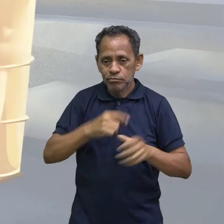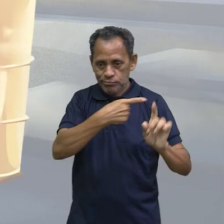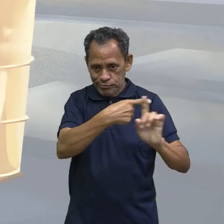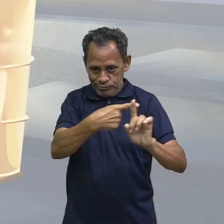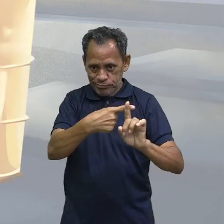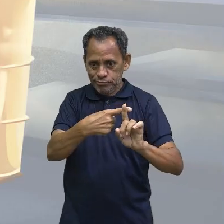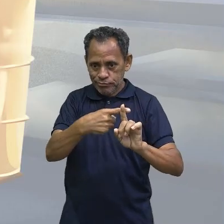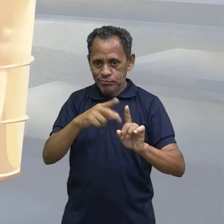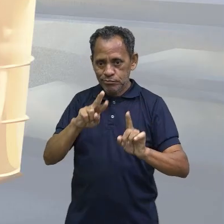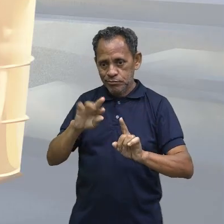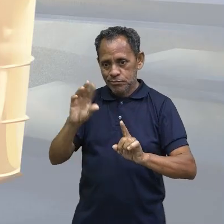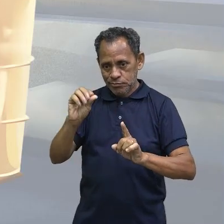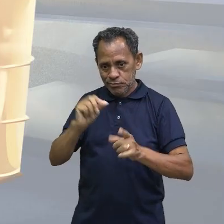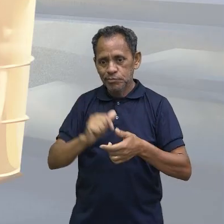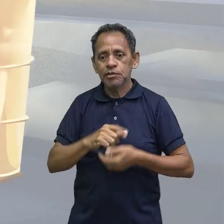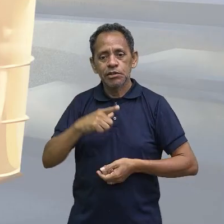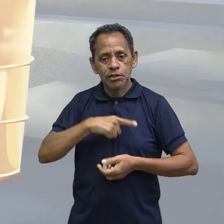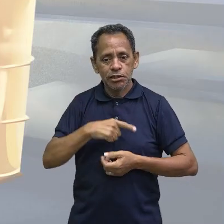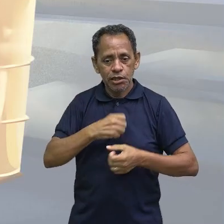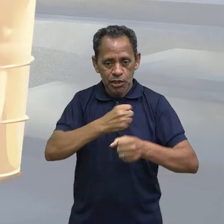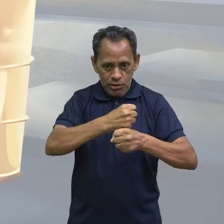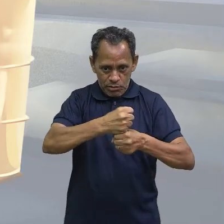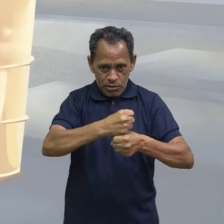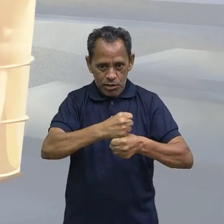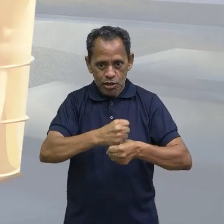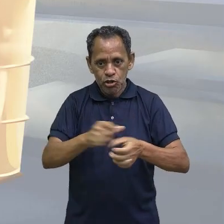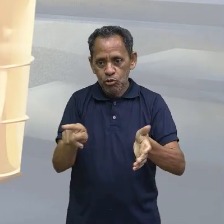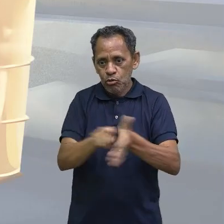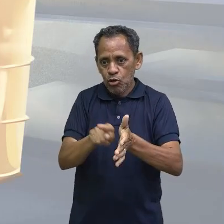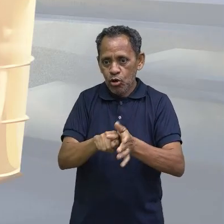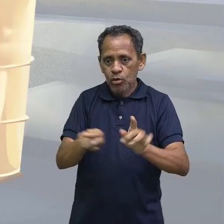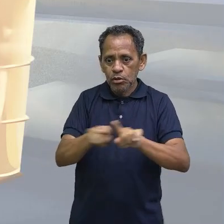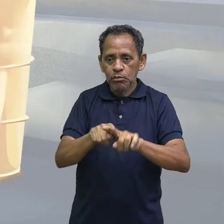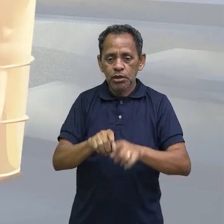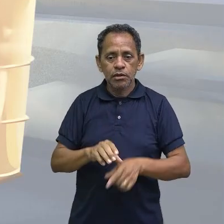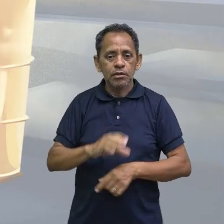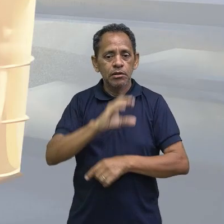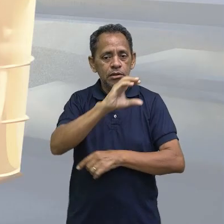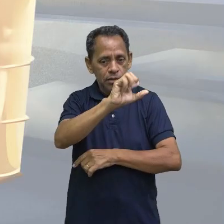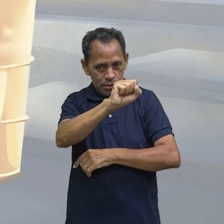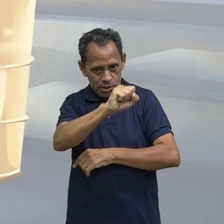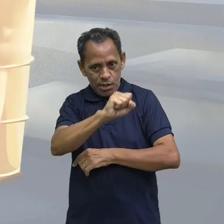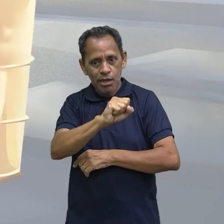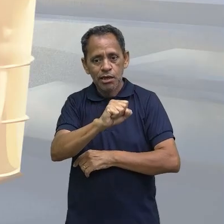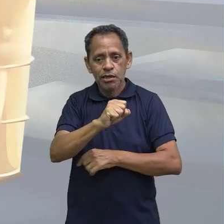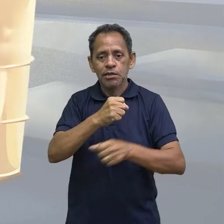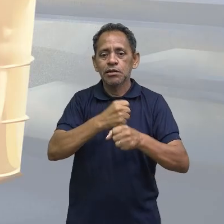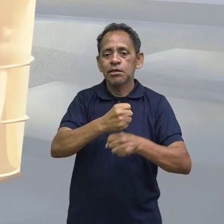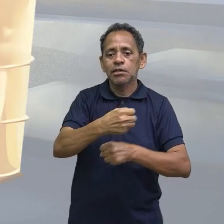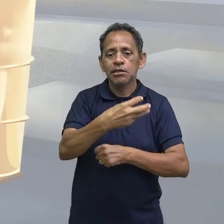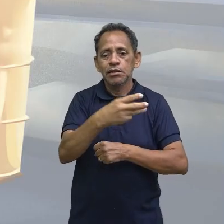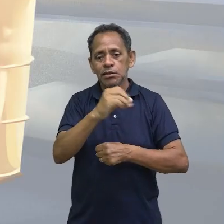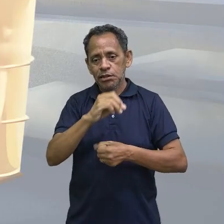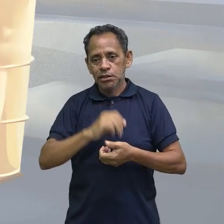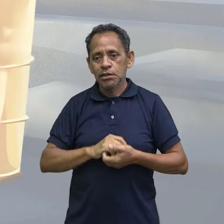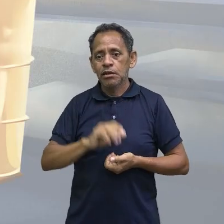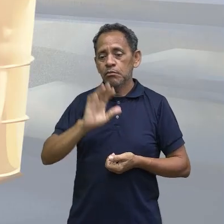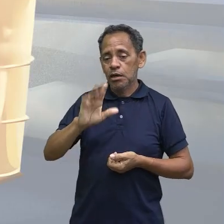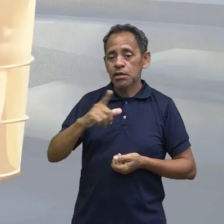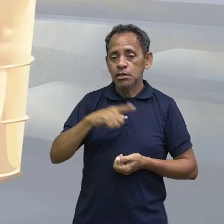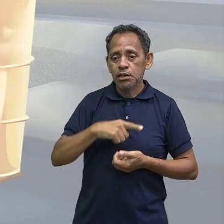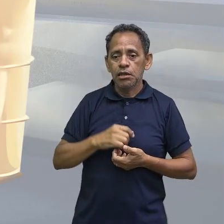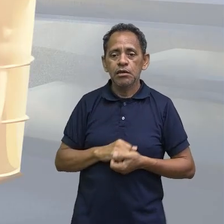próprio momento de meia-vida, tempo de meia-vida. O Césio é 30 anos, né, mas o carbono, por exemplo, são mais de 5.000